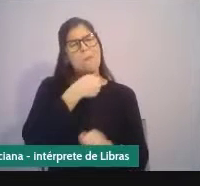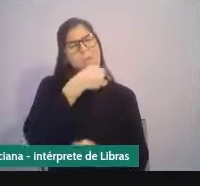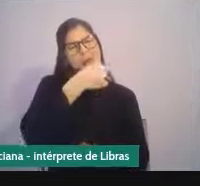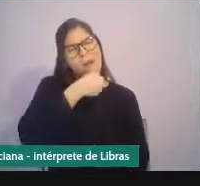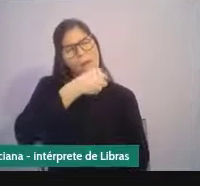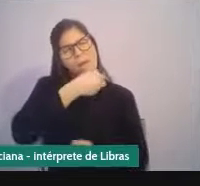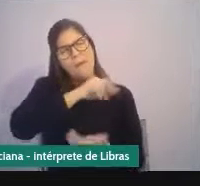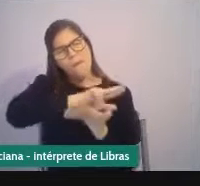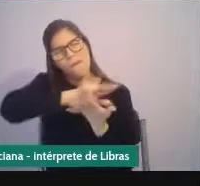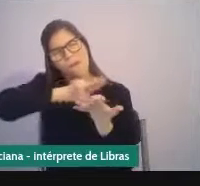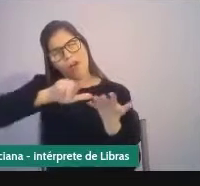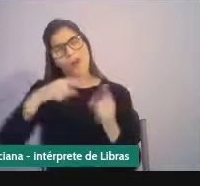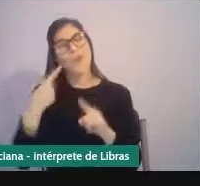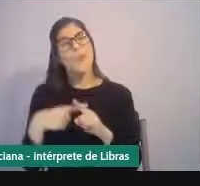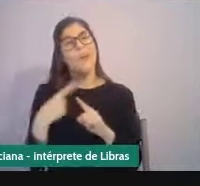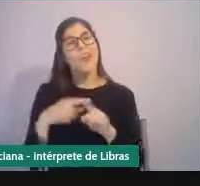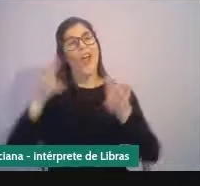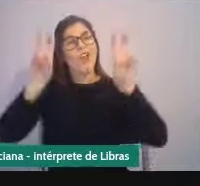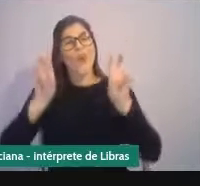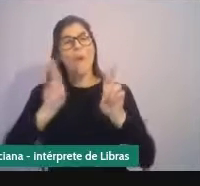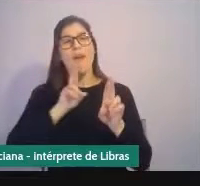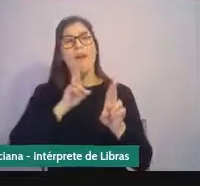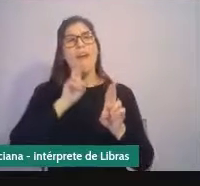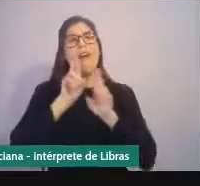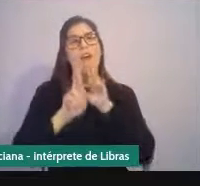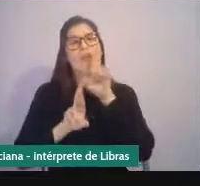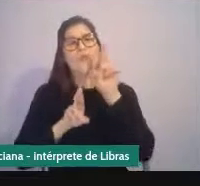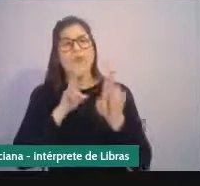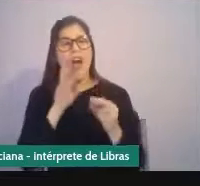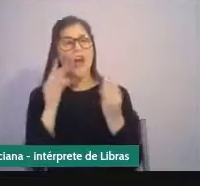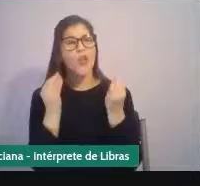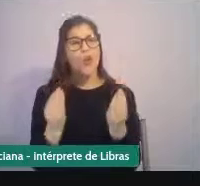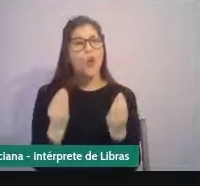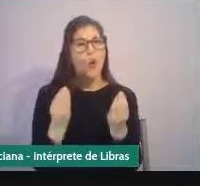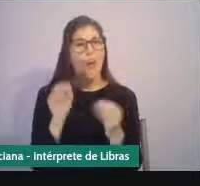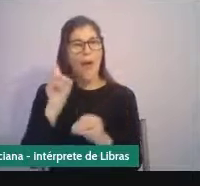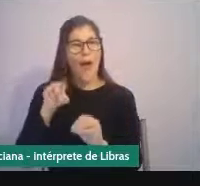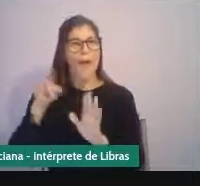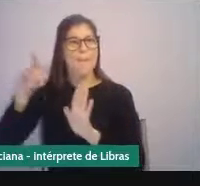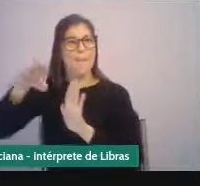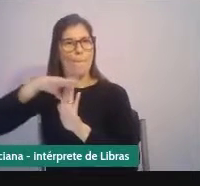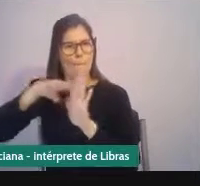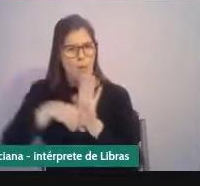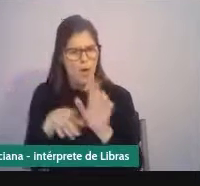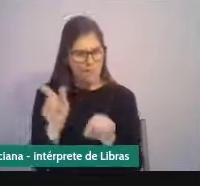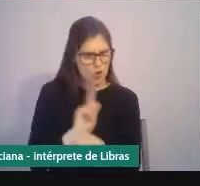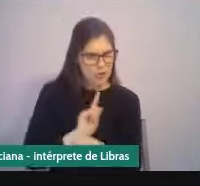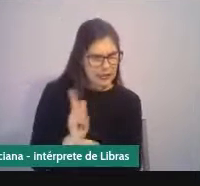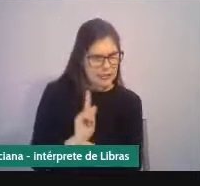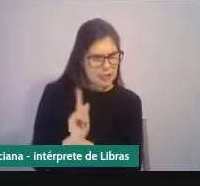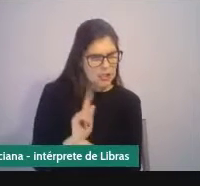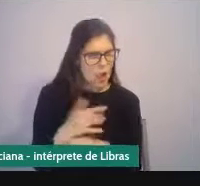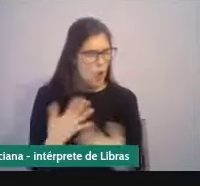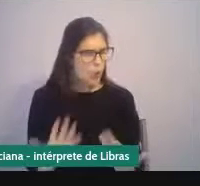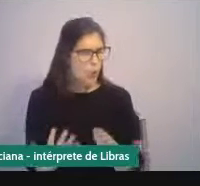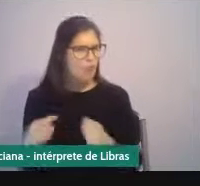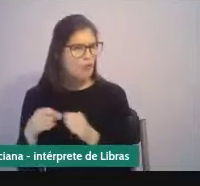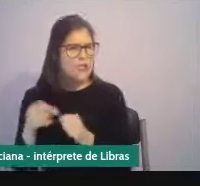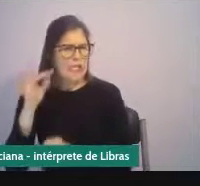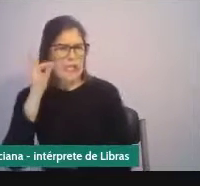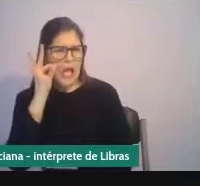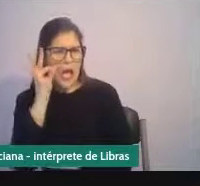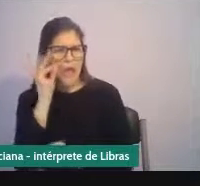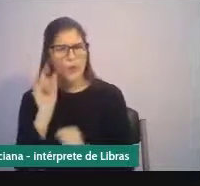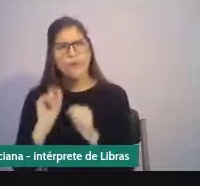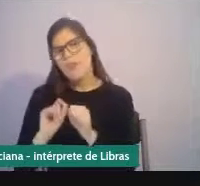sobre os resultados do nosso programa, que é um programa de gestão, um programa feito por técnicos, por bolsistas.